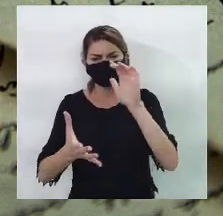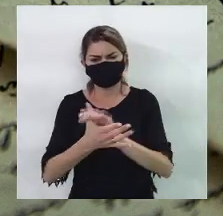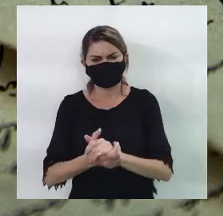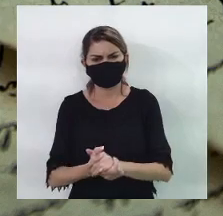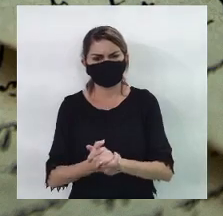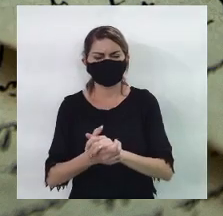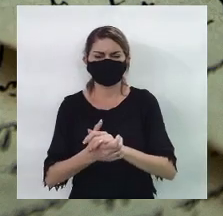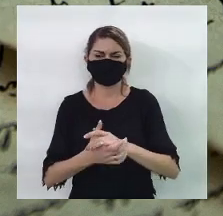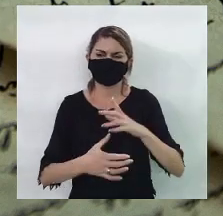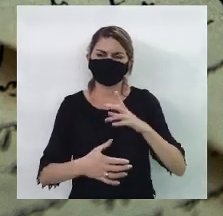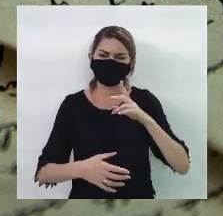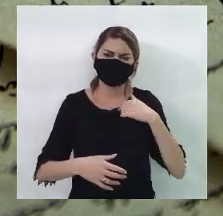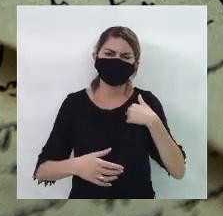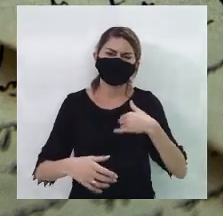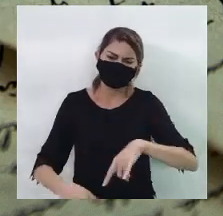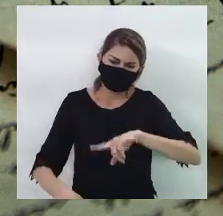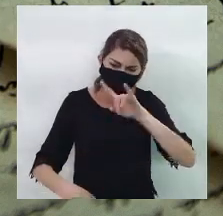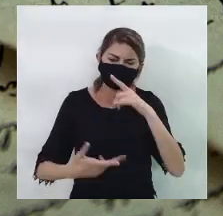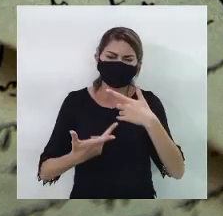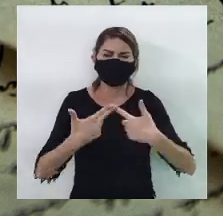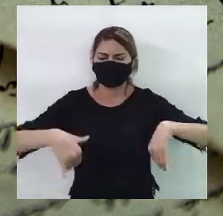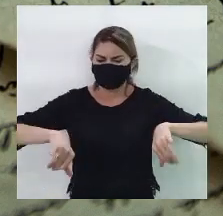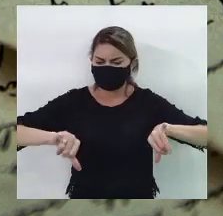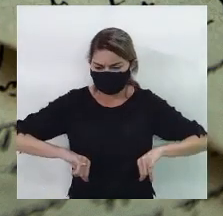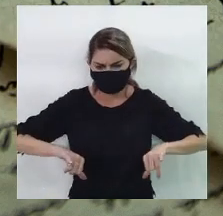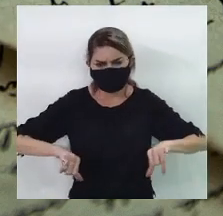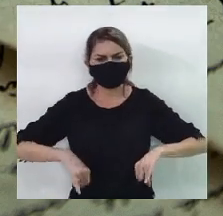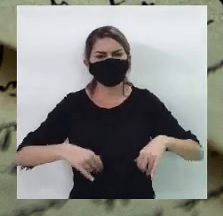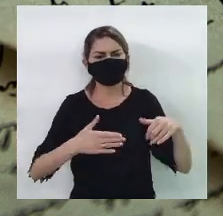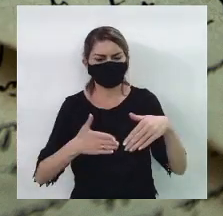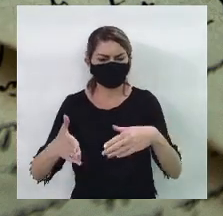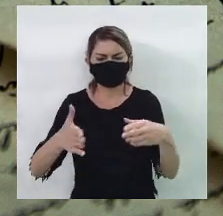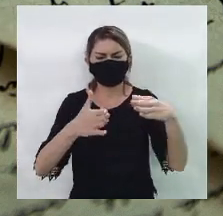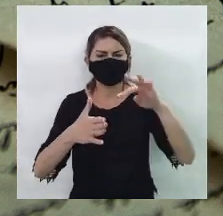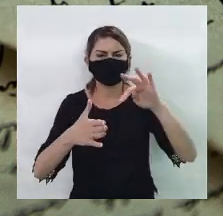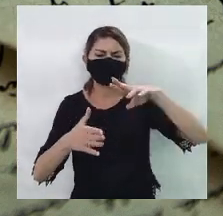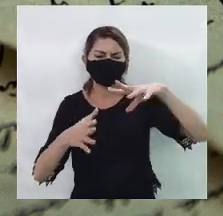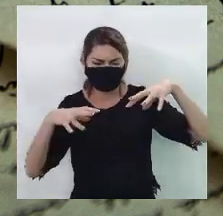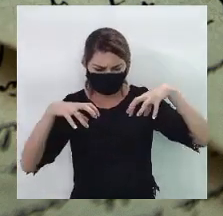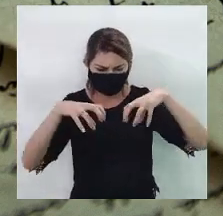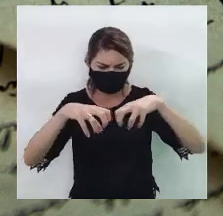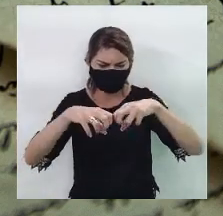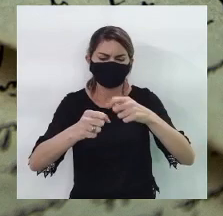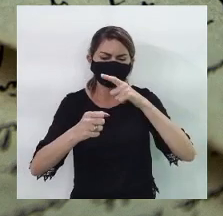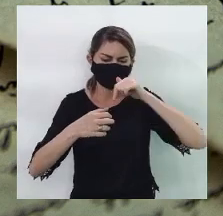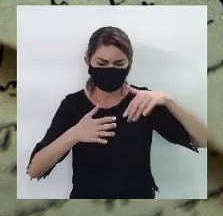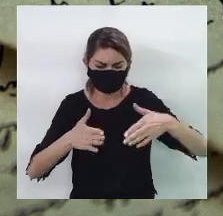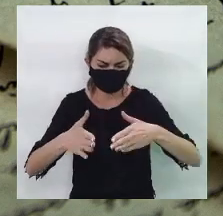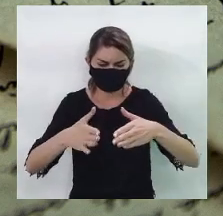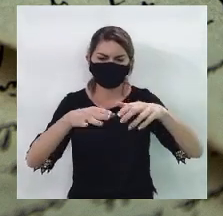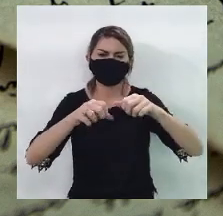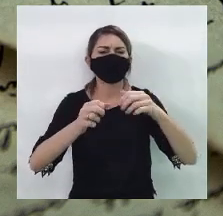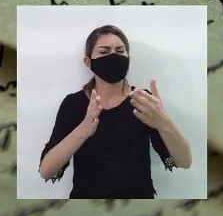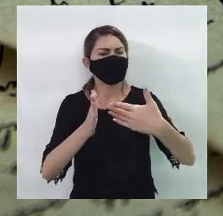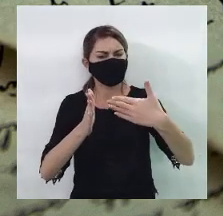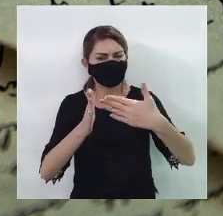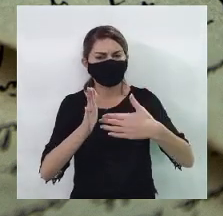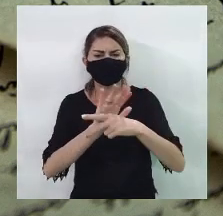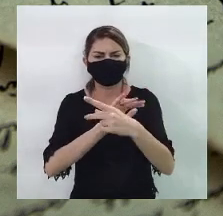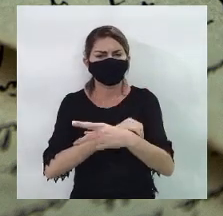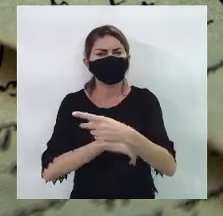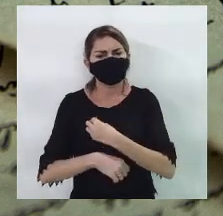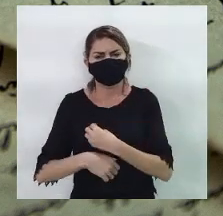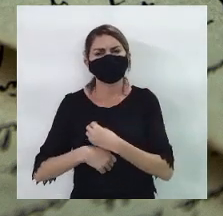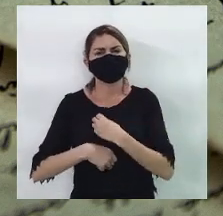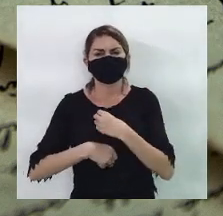a infidelidade, o sofrimento. Por isso o livro Os Rios Turvos, certo? É um livro que é baseado na vida